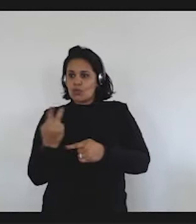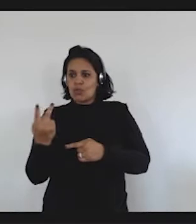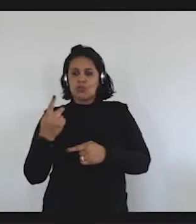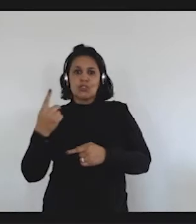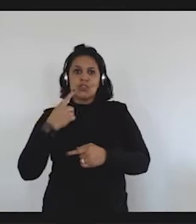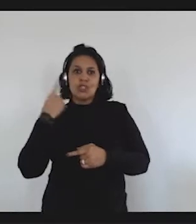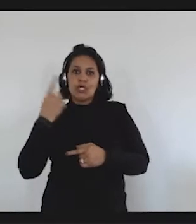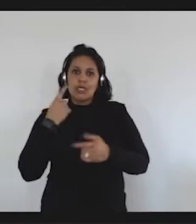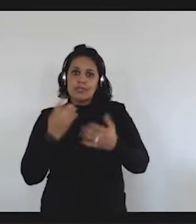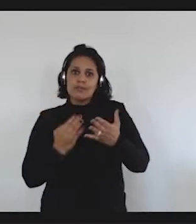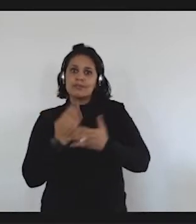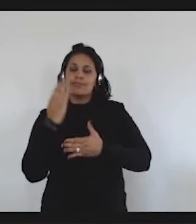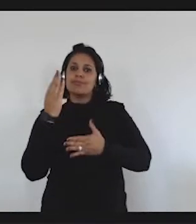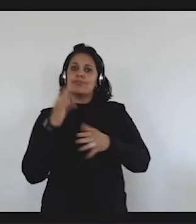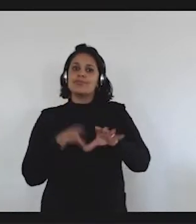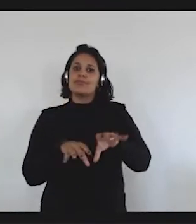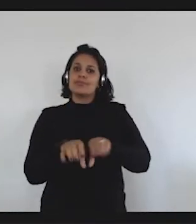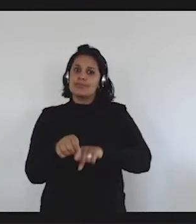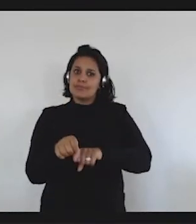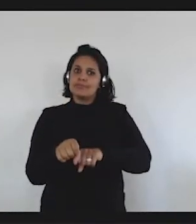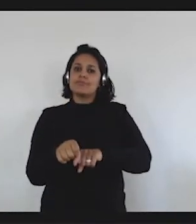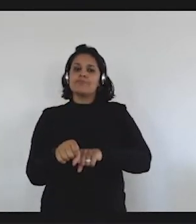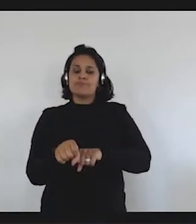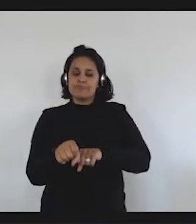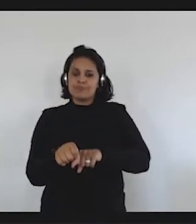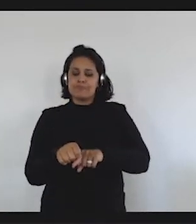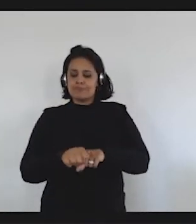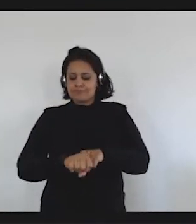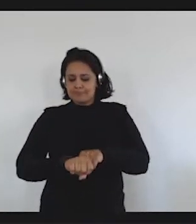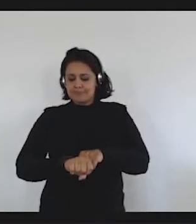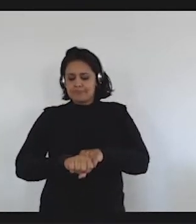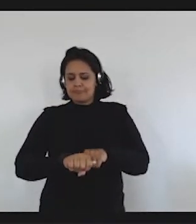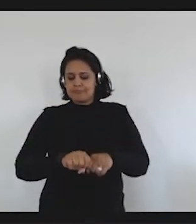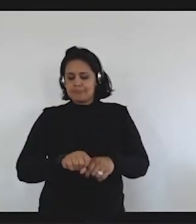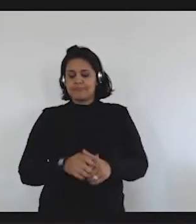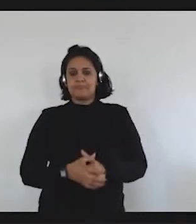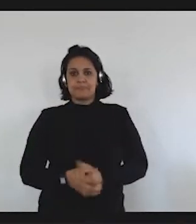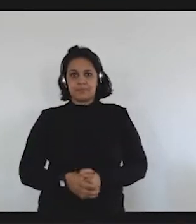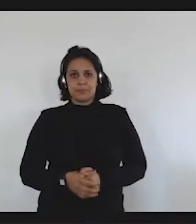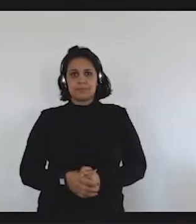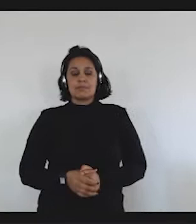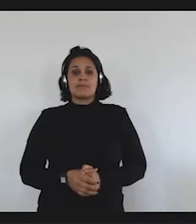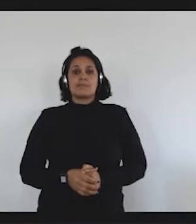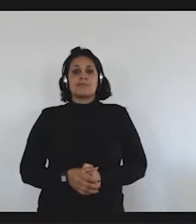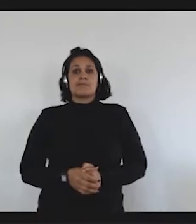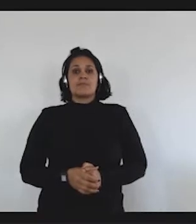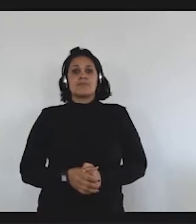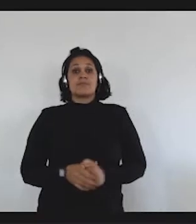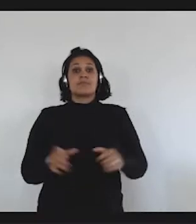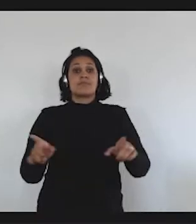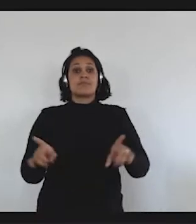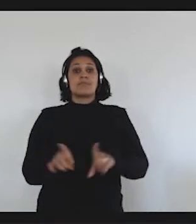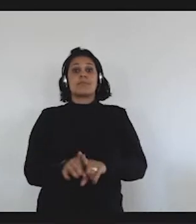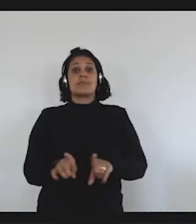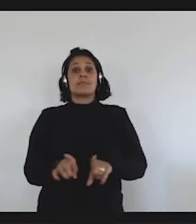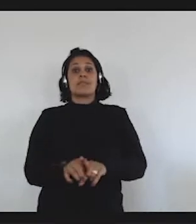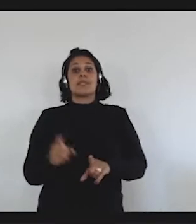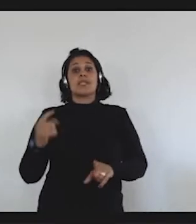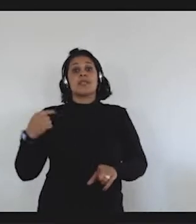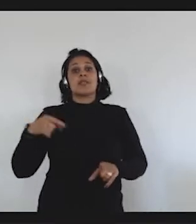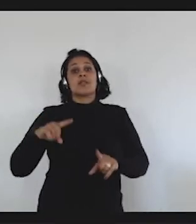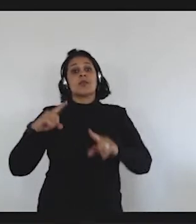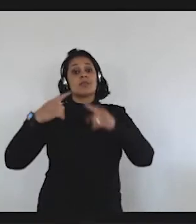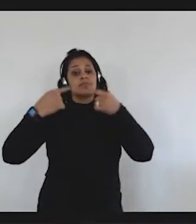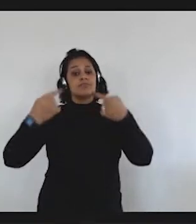PUC, de Minas Gerais, em Porto Velho, ainda em Rondônia, e também concorremos ao